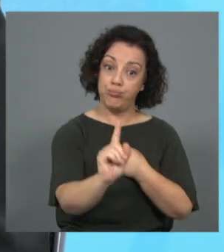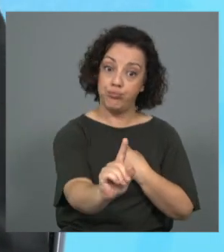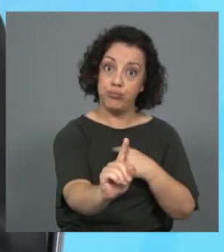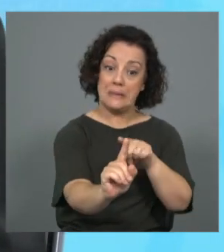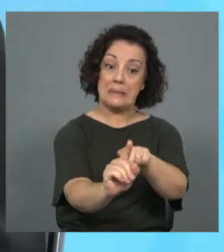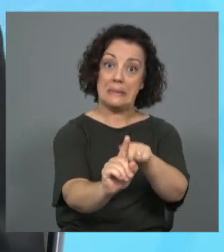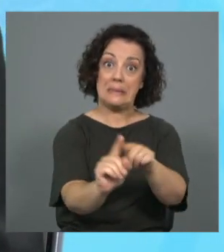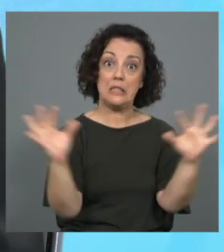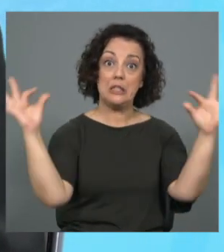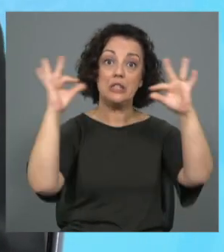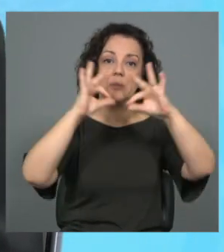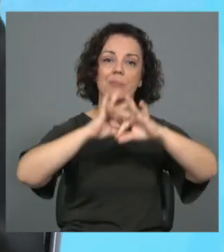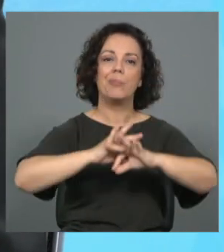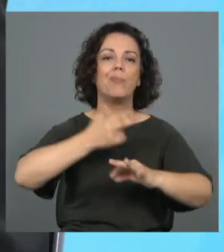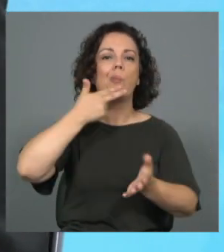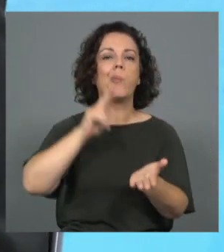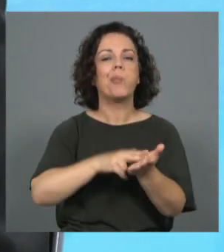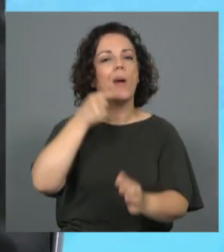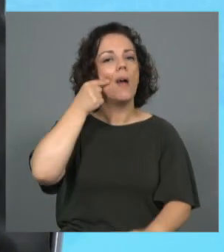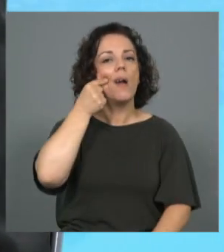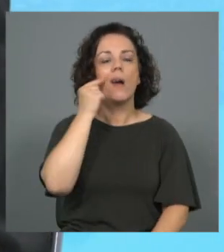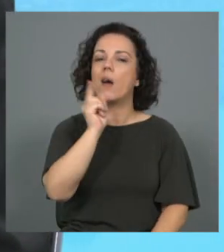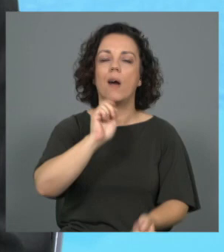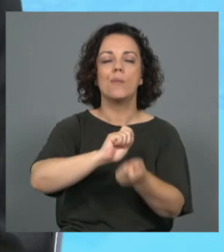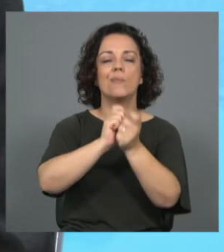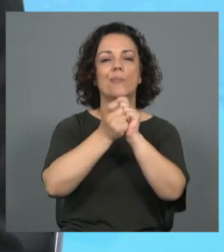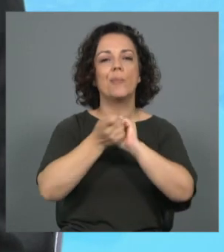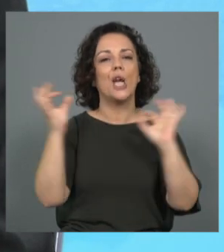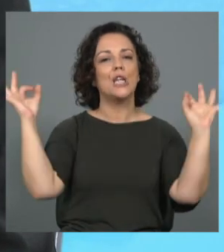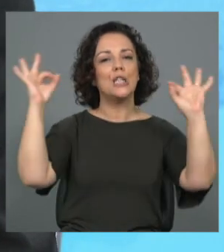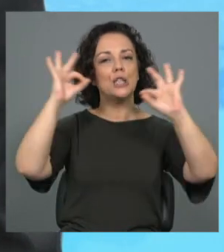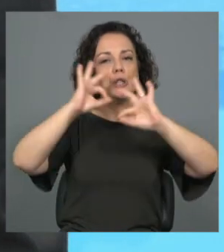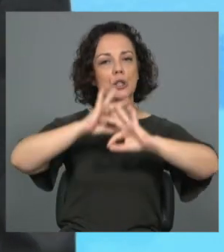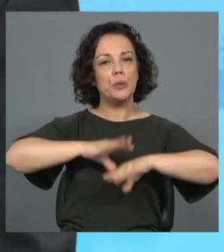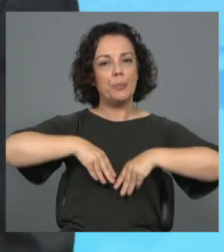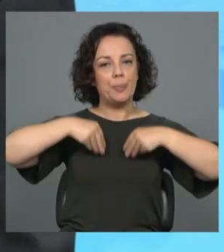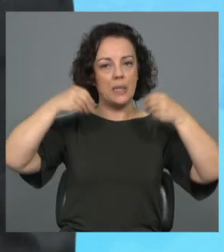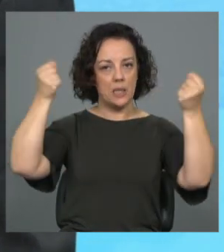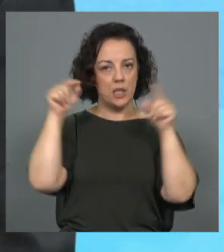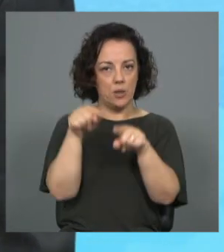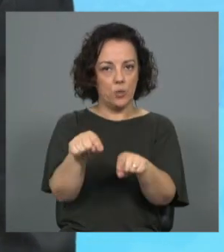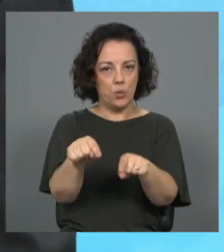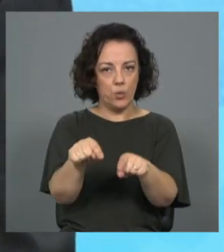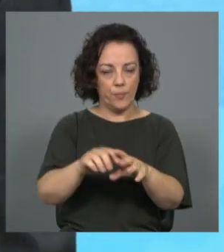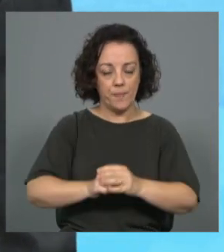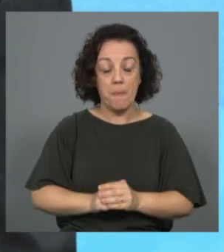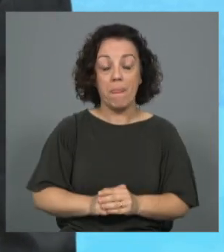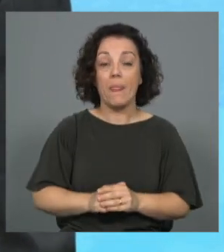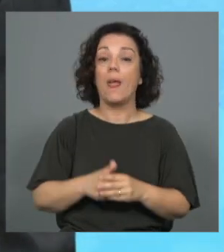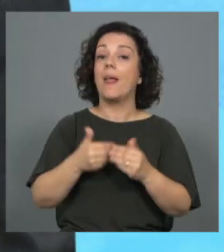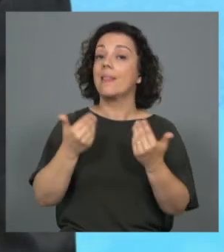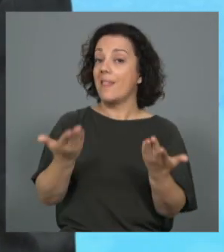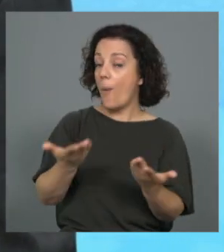em carne e osso, vem como Espírito. Vem em Espírito, ou seja, é o Espírito